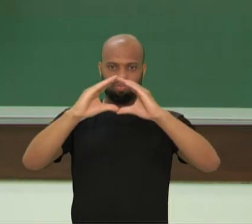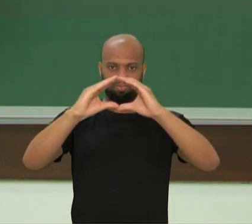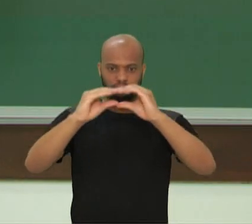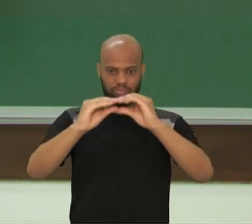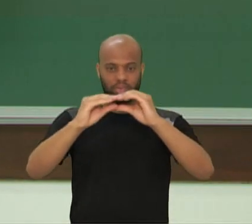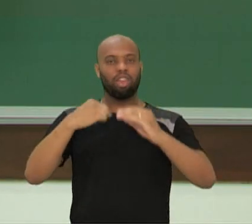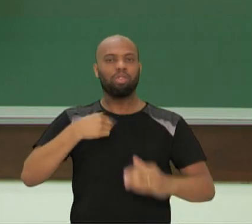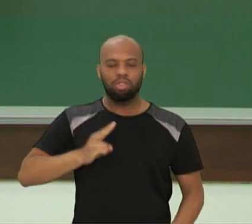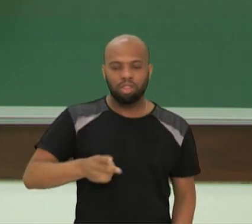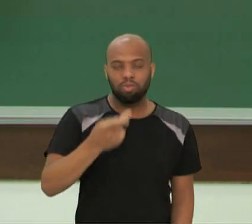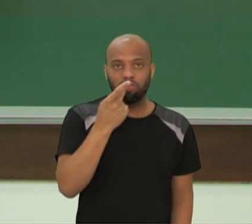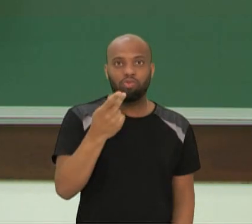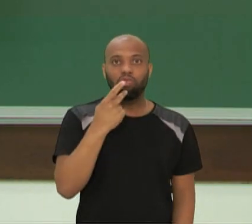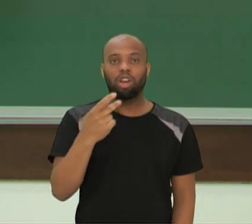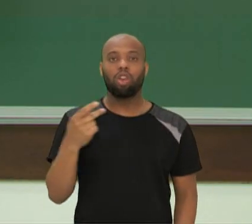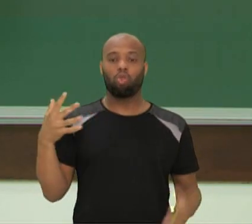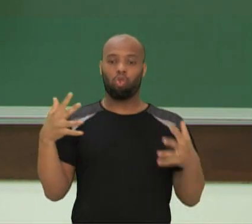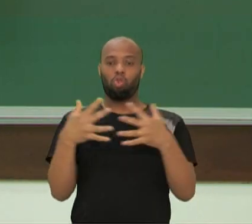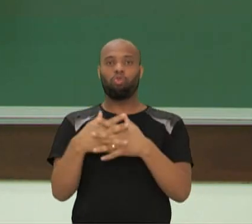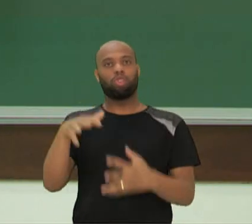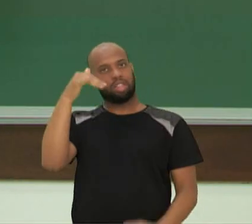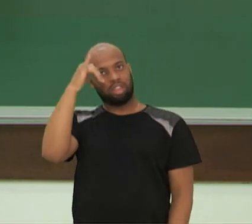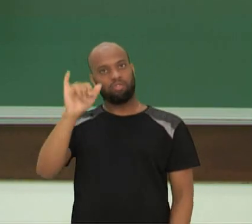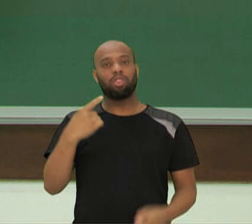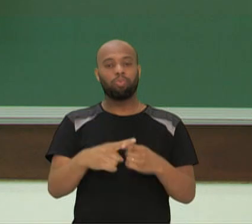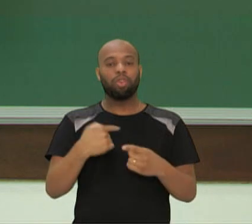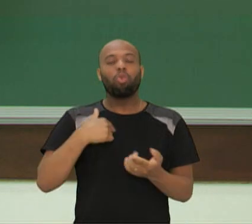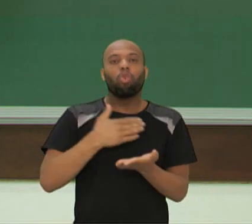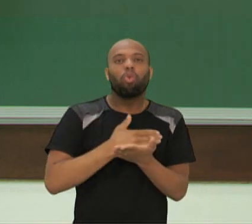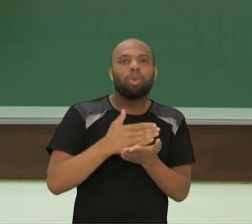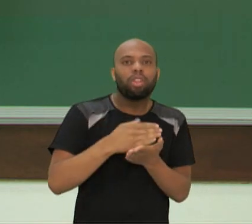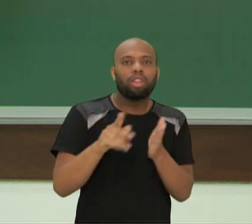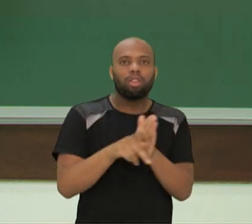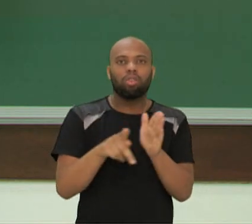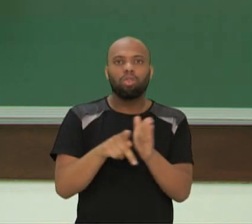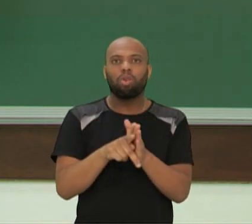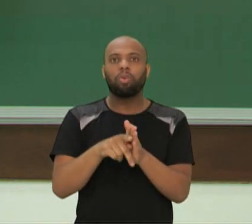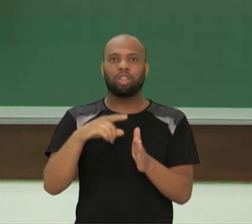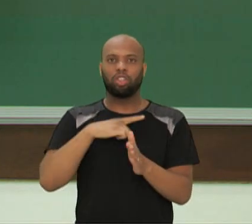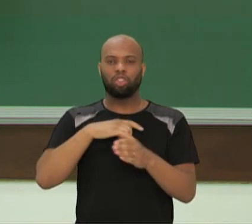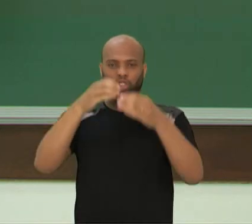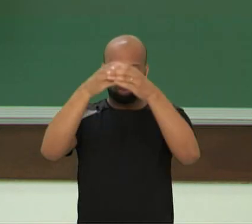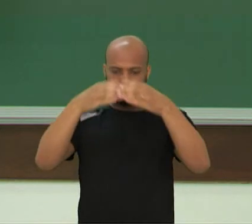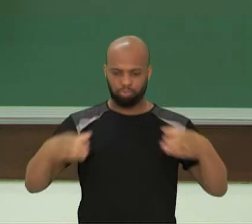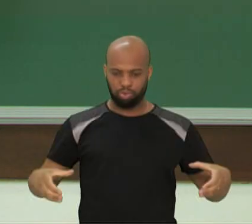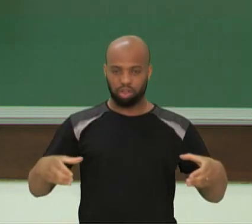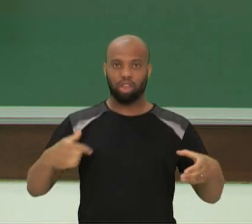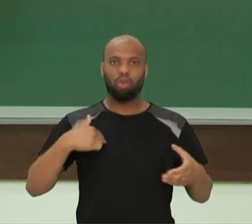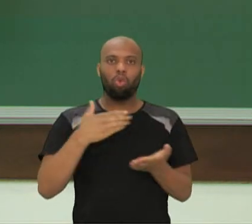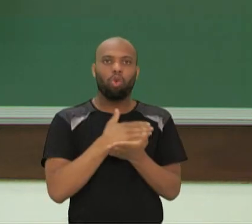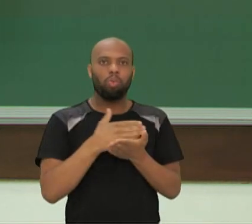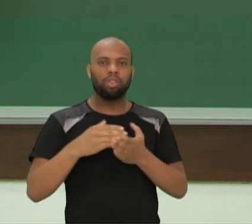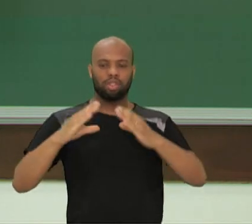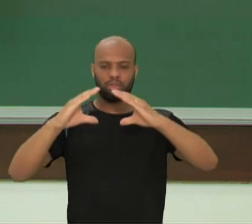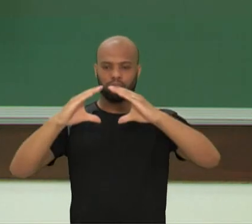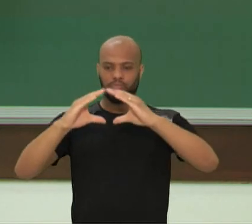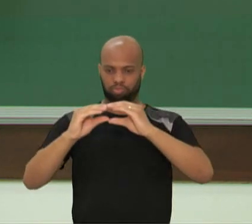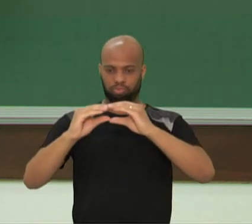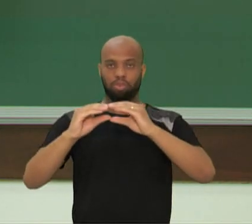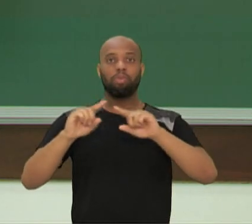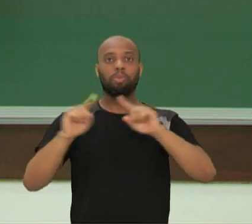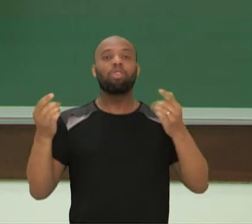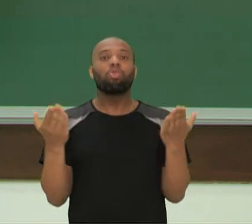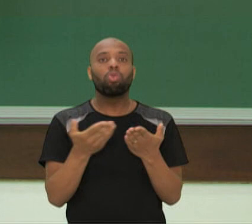sempre estar comentando isso, porque eu comecei o conteúdo com vocês de cônicas e nós começamos por elipse. Hoje nós